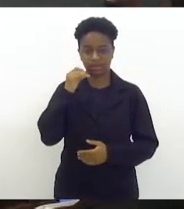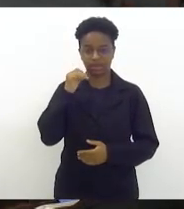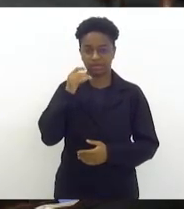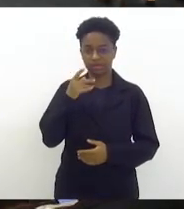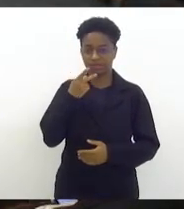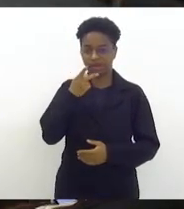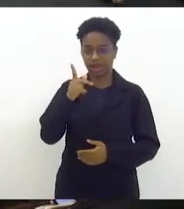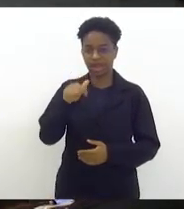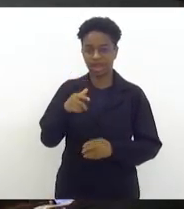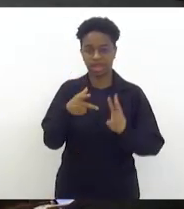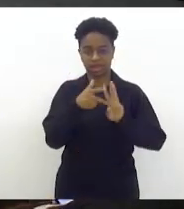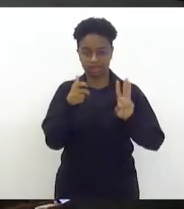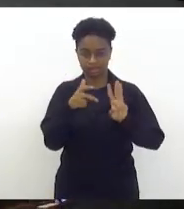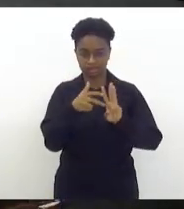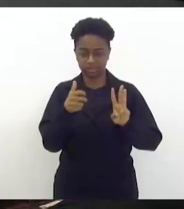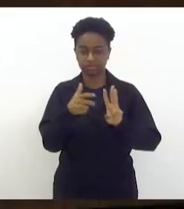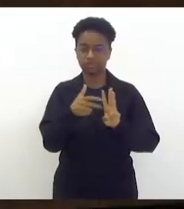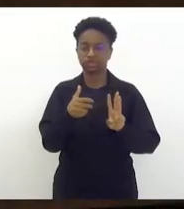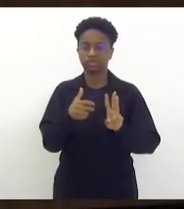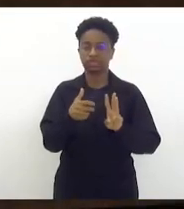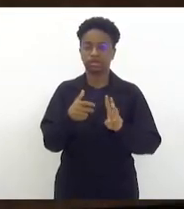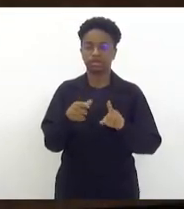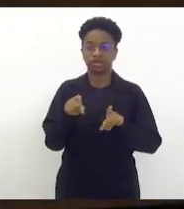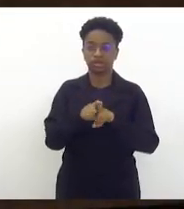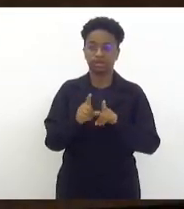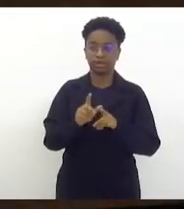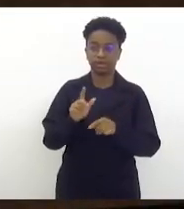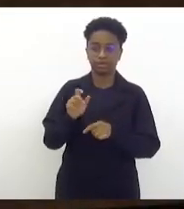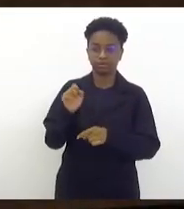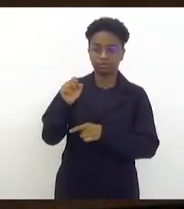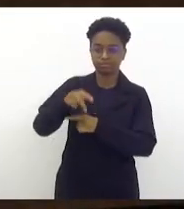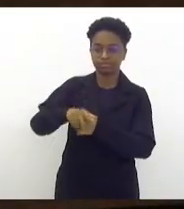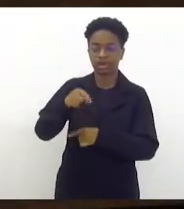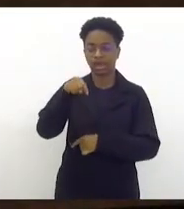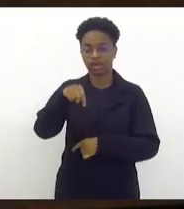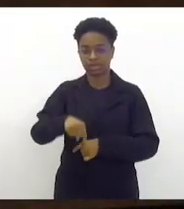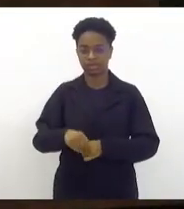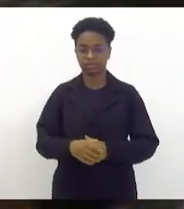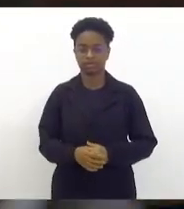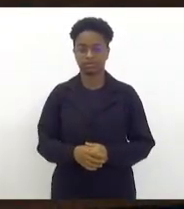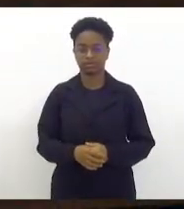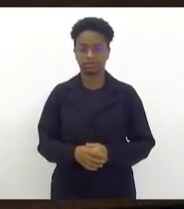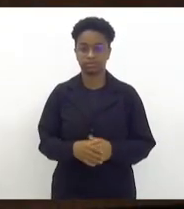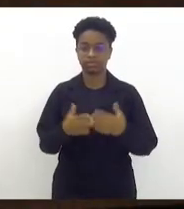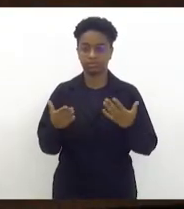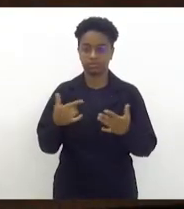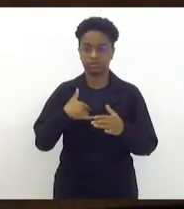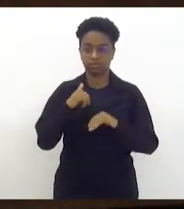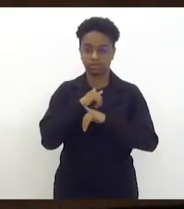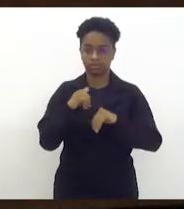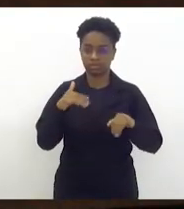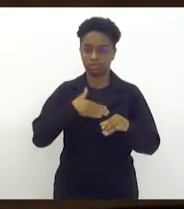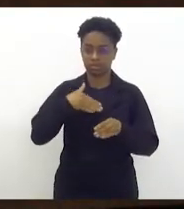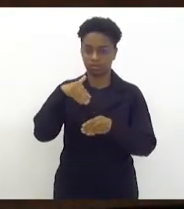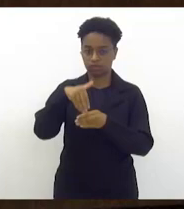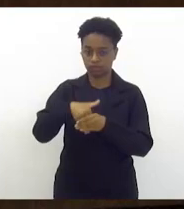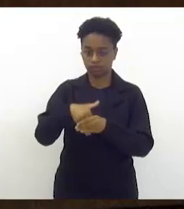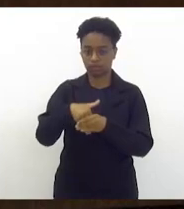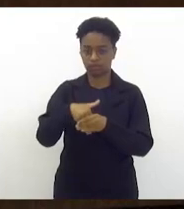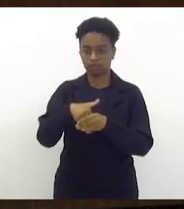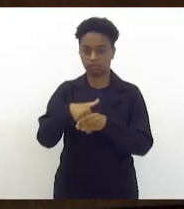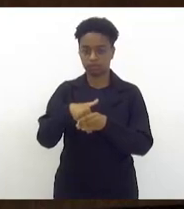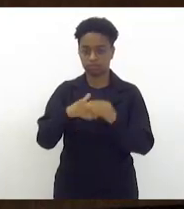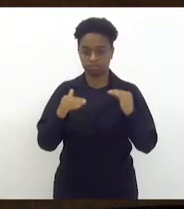indígena, que está aqui nesse parlamento. E eu quero declarar meu voto